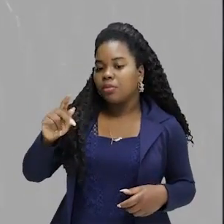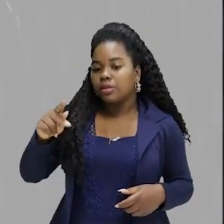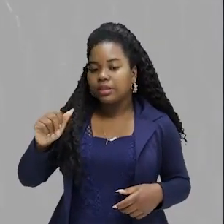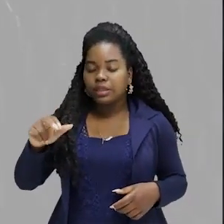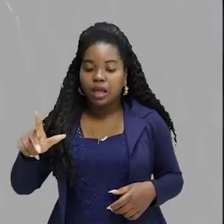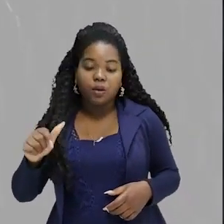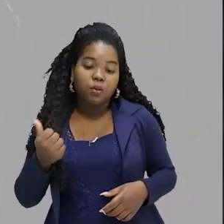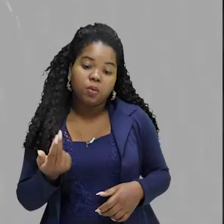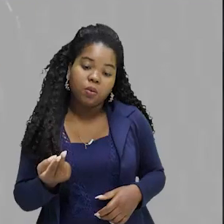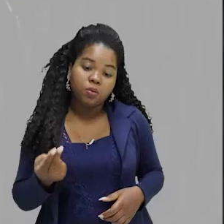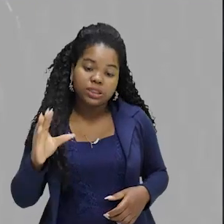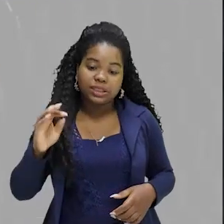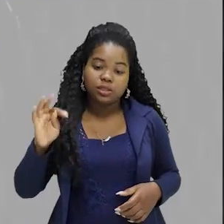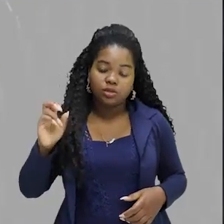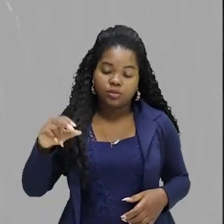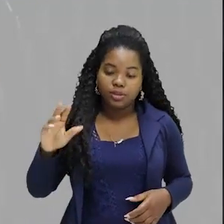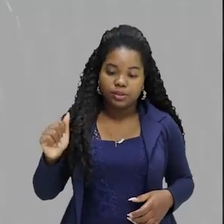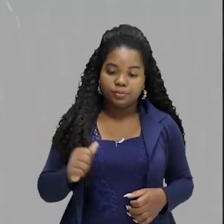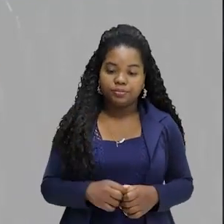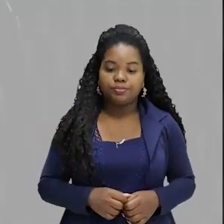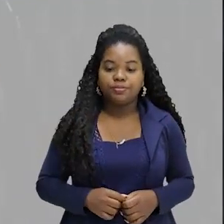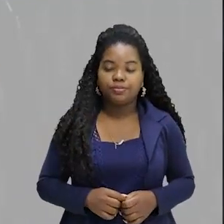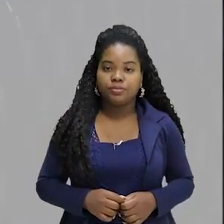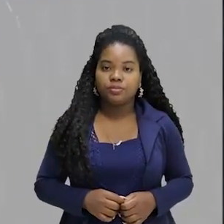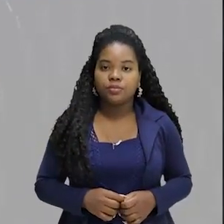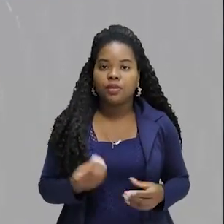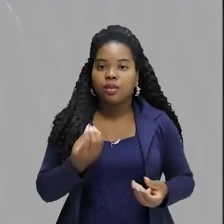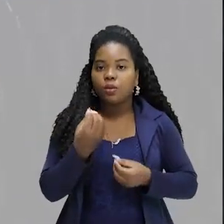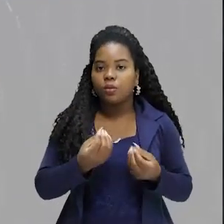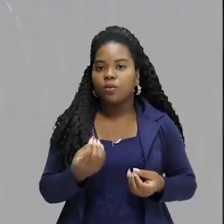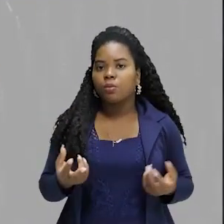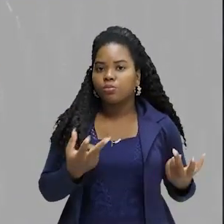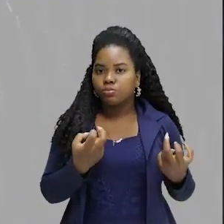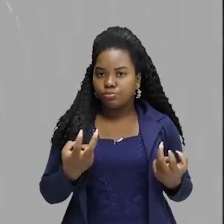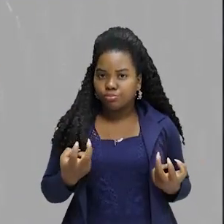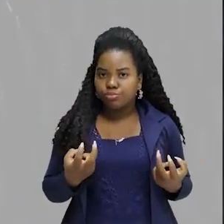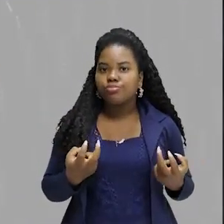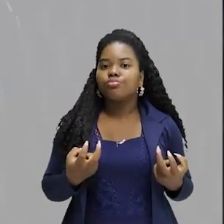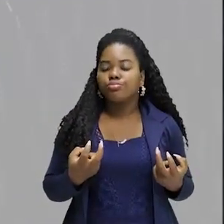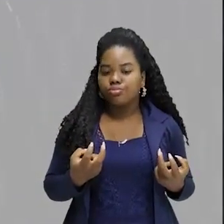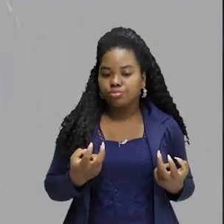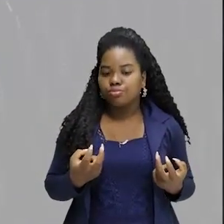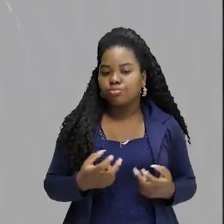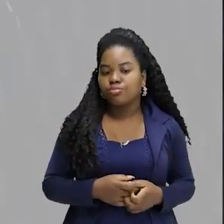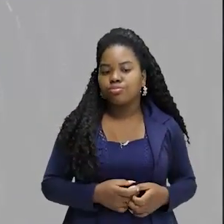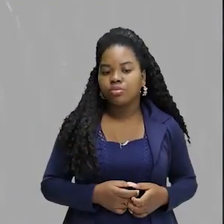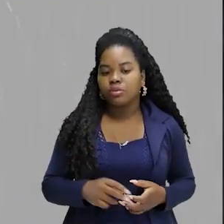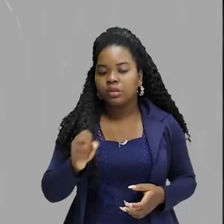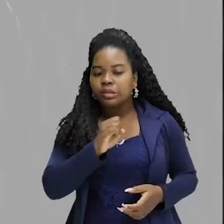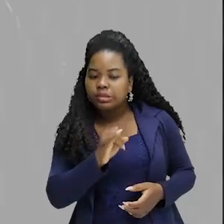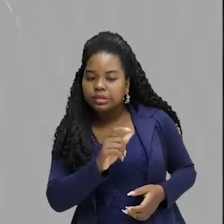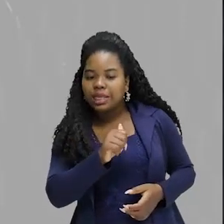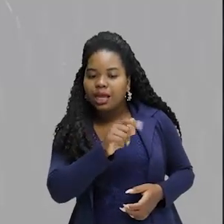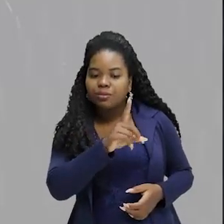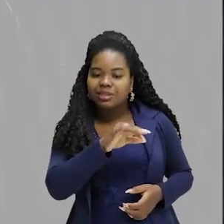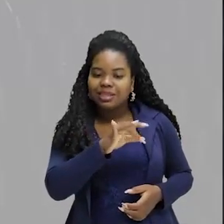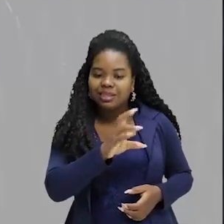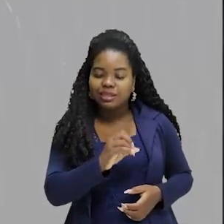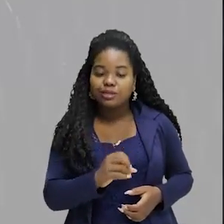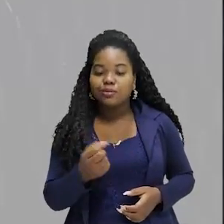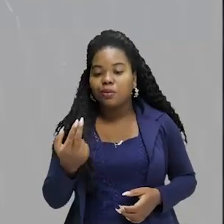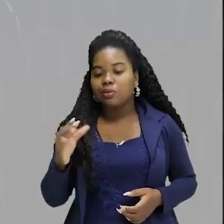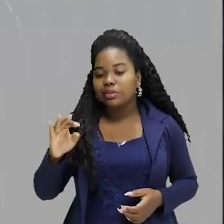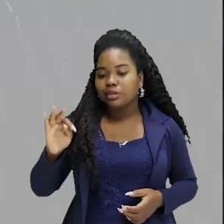a propanona, né? E aí, como que eu vou perceber quem é que se é aldeído ou se é